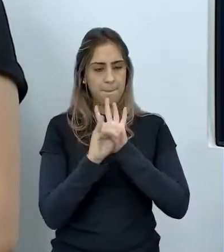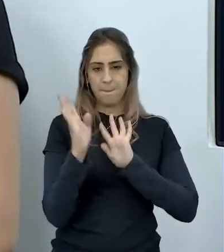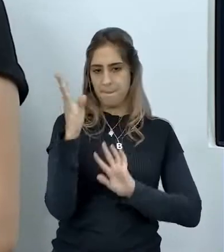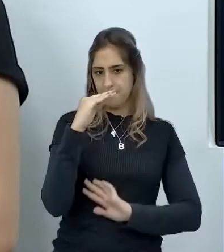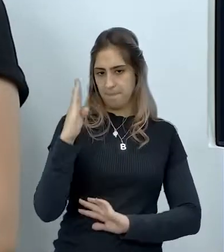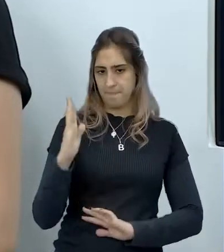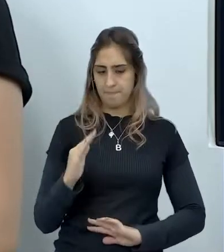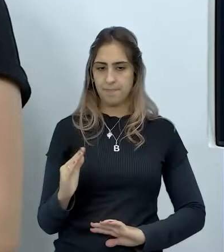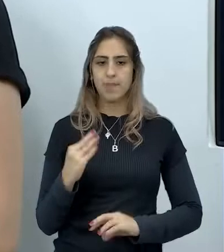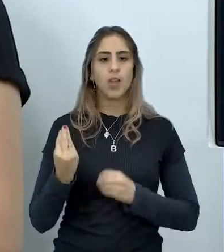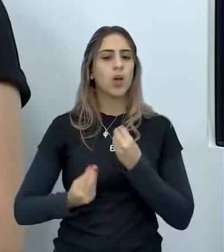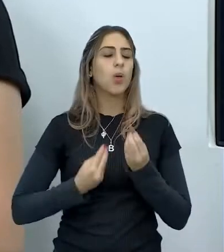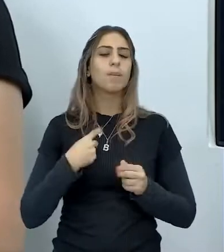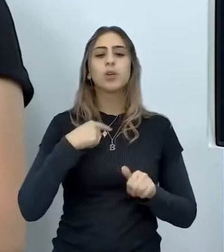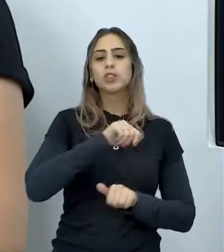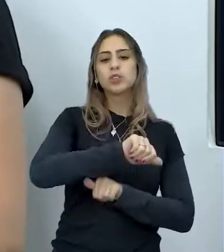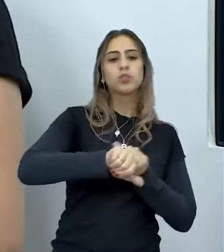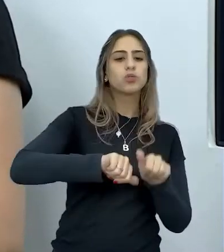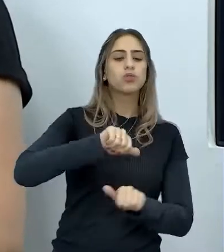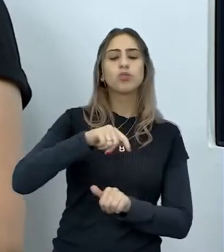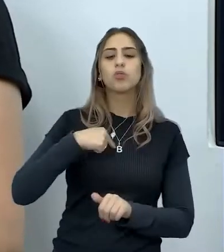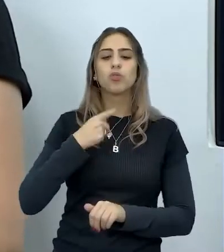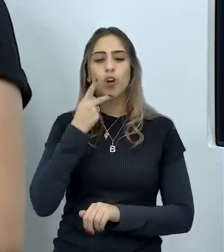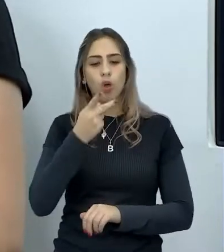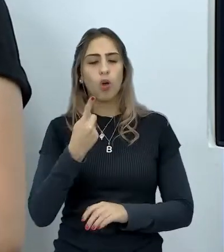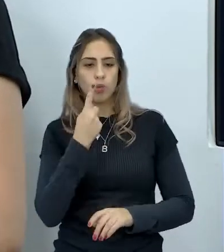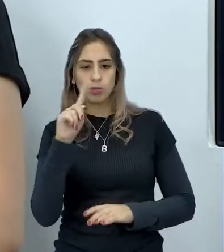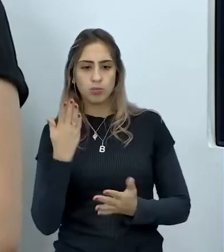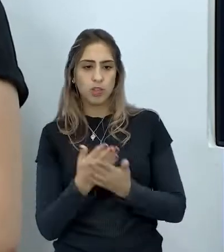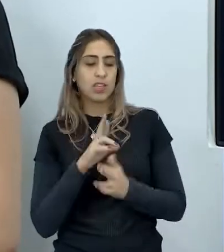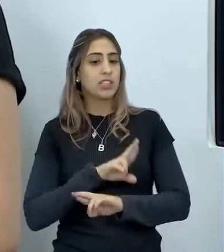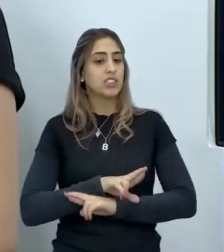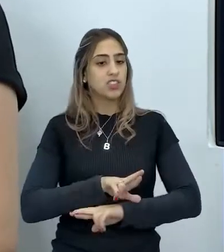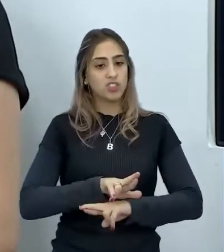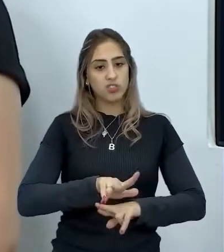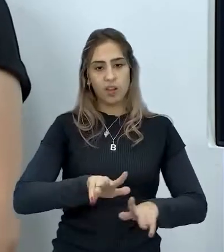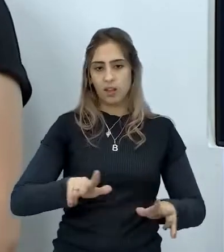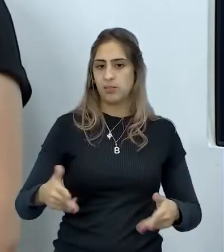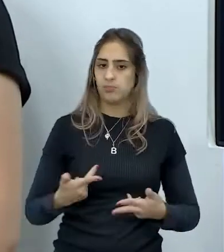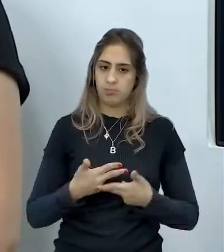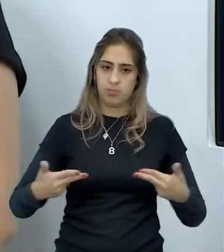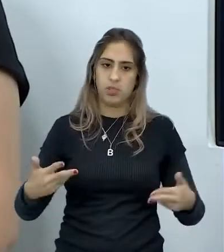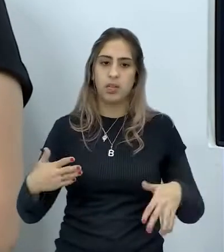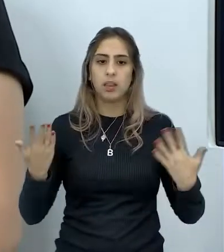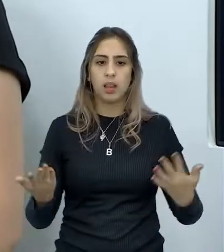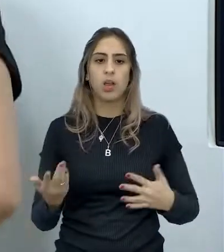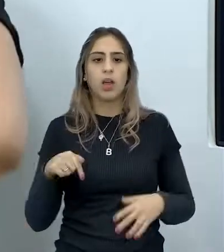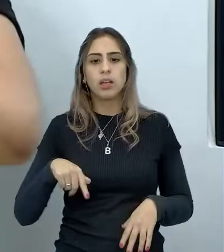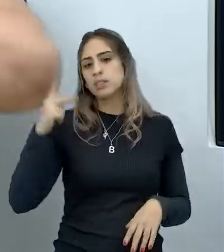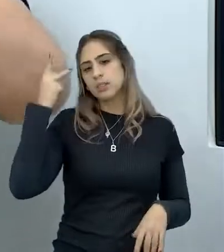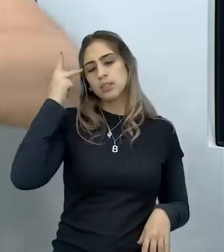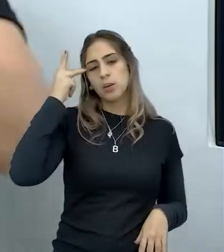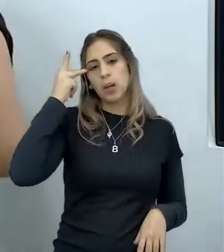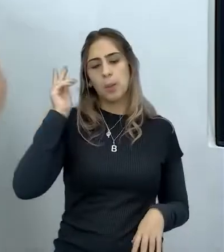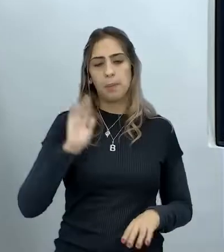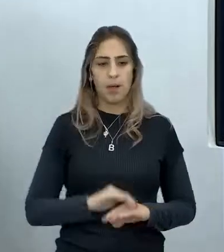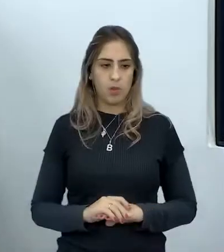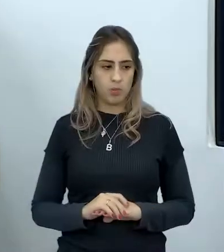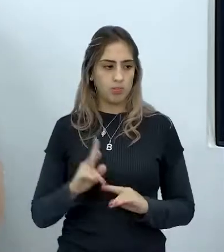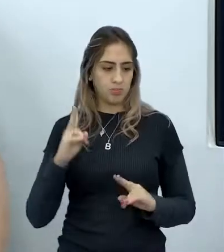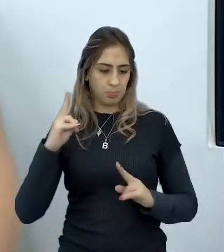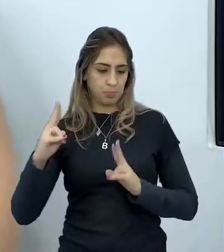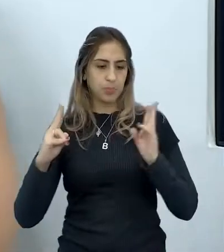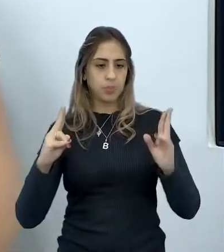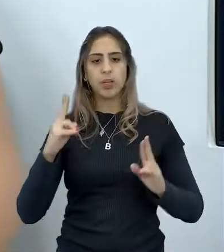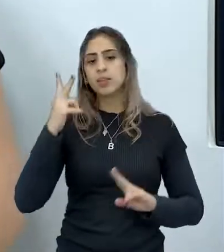brasileira, como a gente citou na última aula, a gente vai falar sobre diversas coisas. Então, aqui em São Paulo, vamos pegar o recorte de